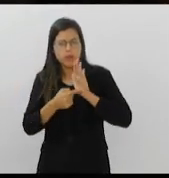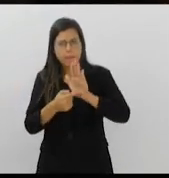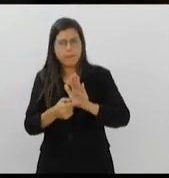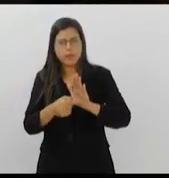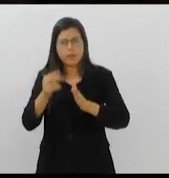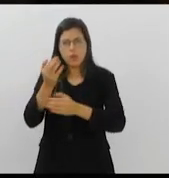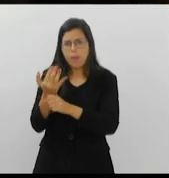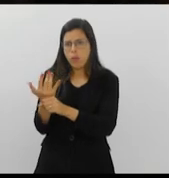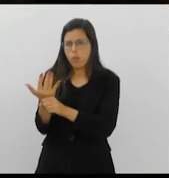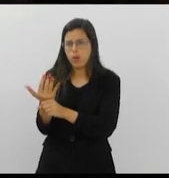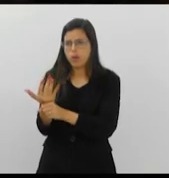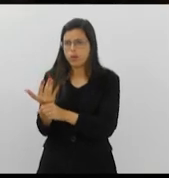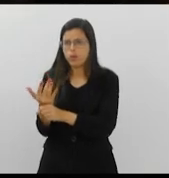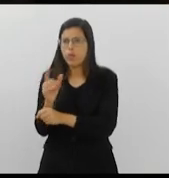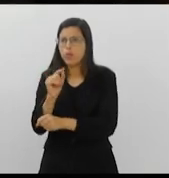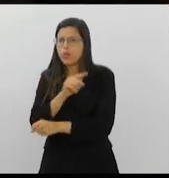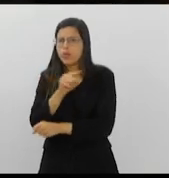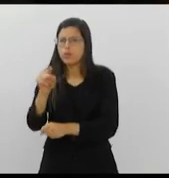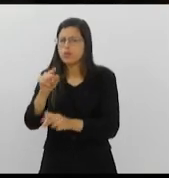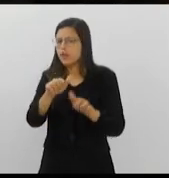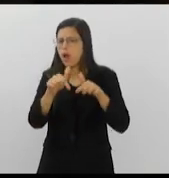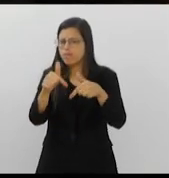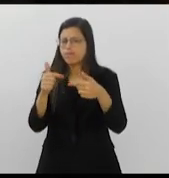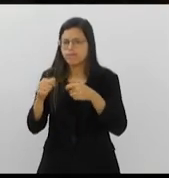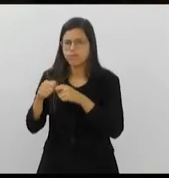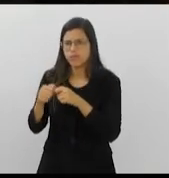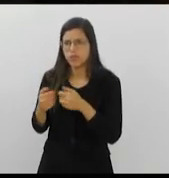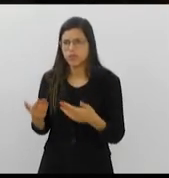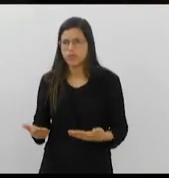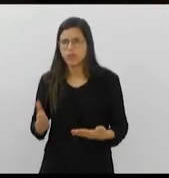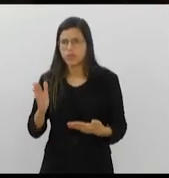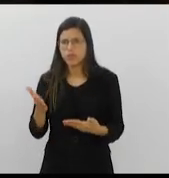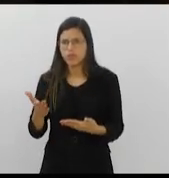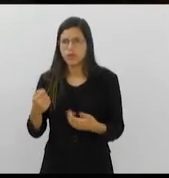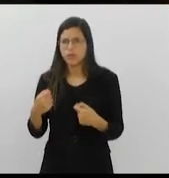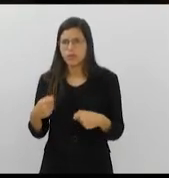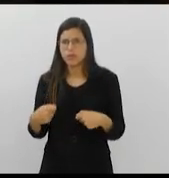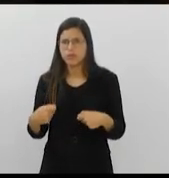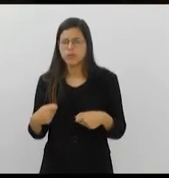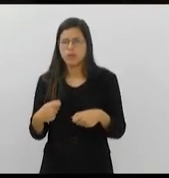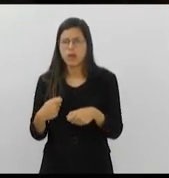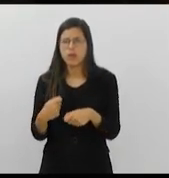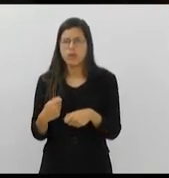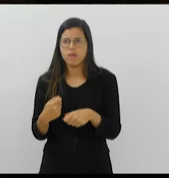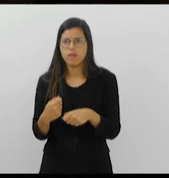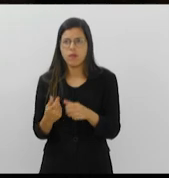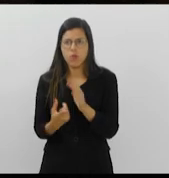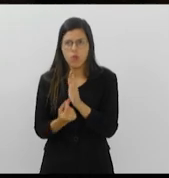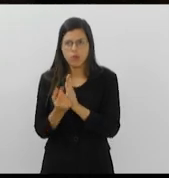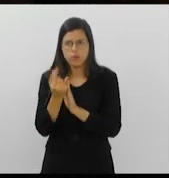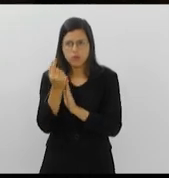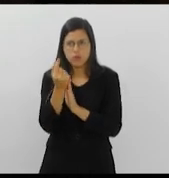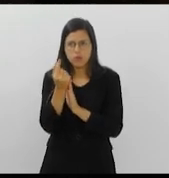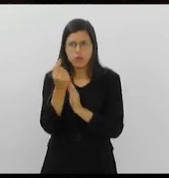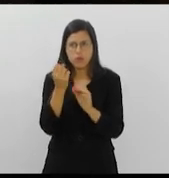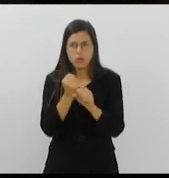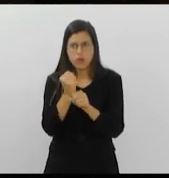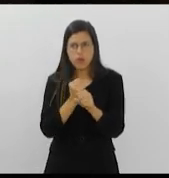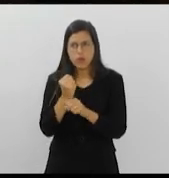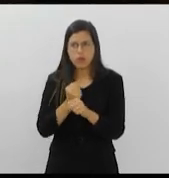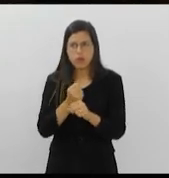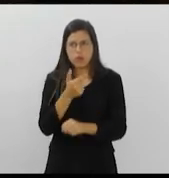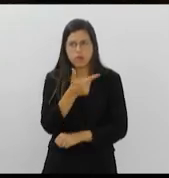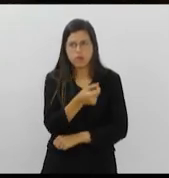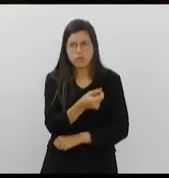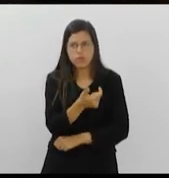UERJ. O que vocês farão? Já deveríamos ter recebido o orçamento, a peça orçamentária para